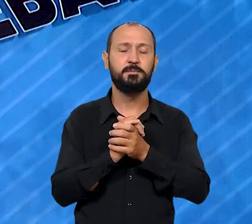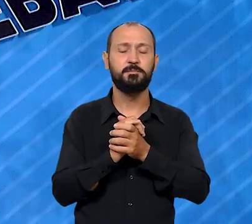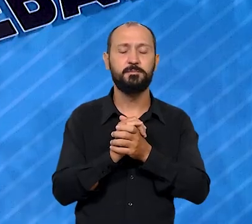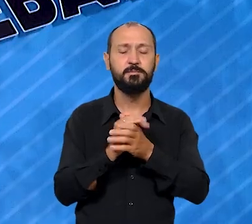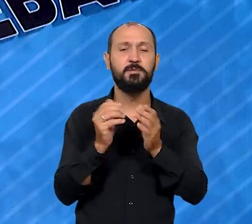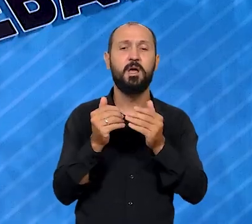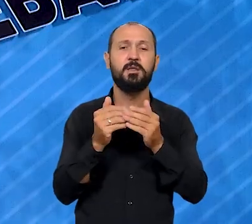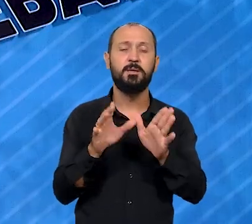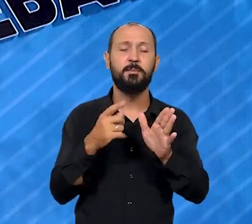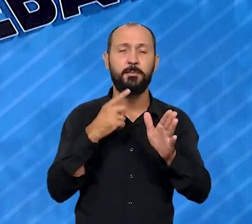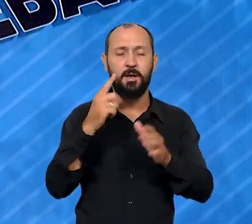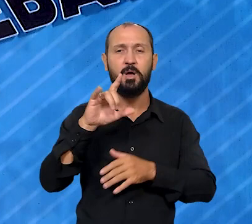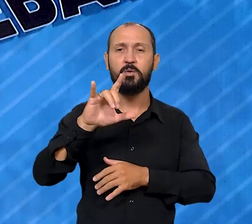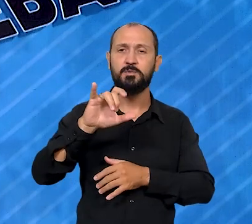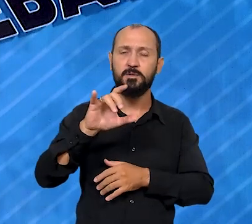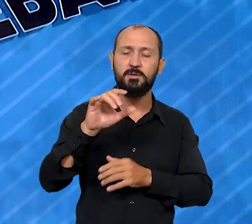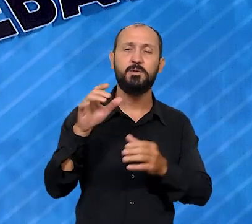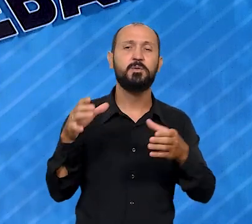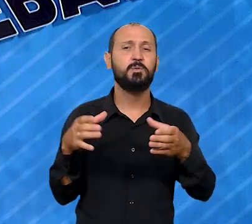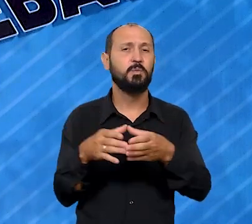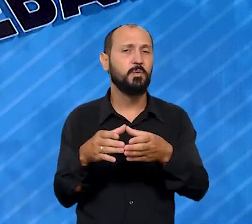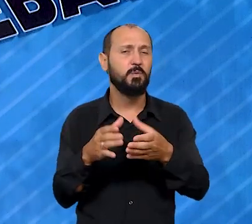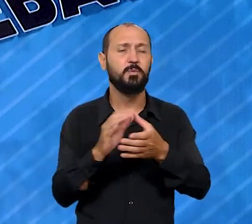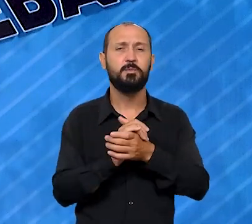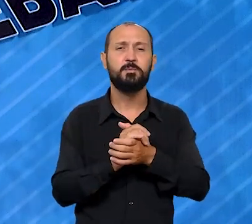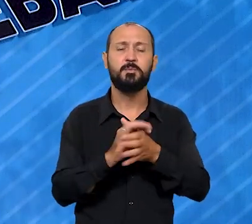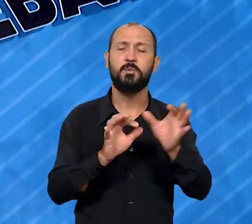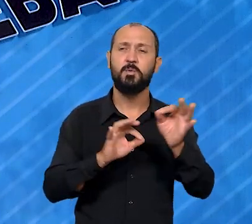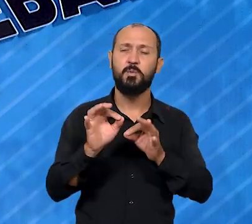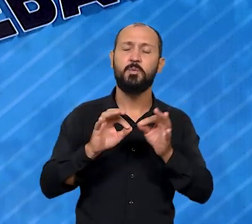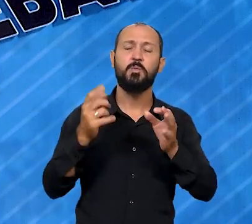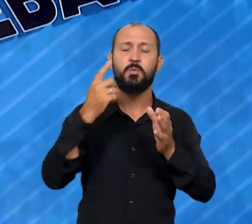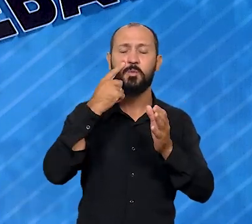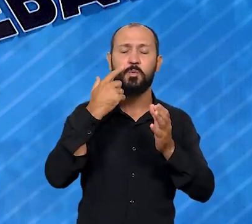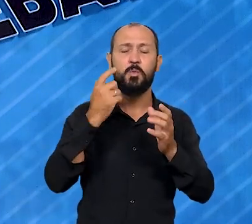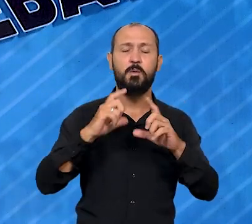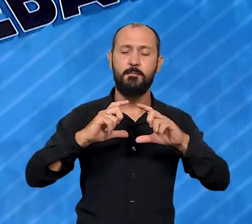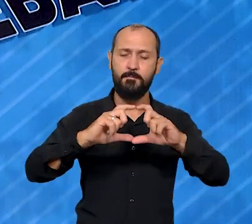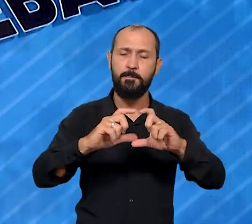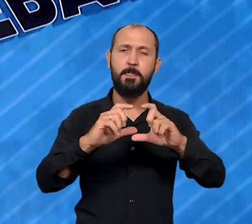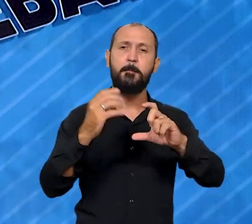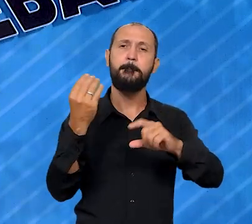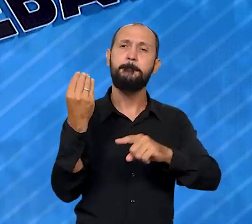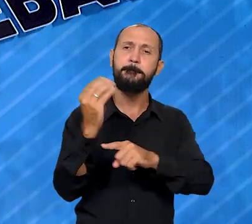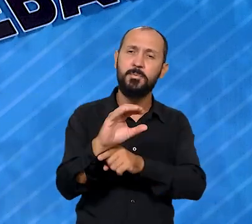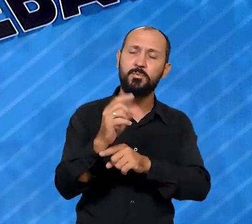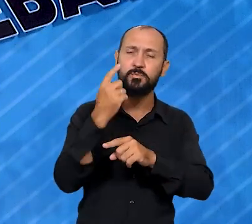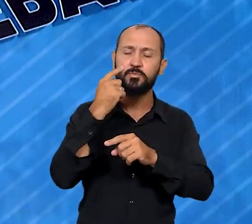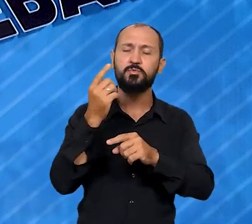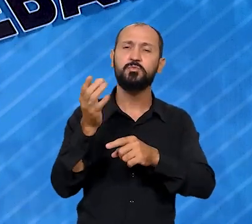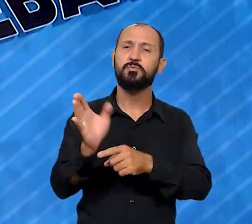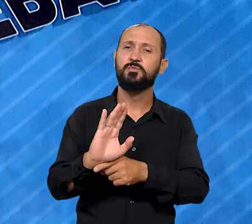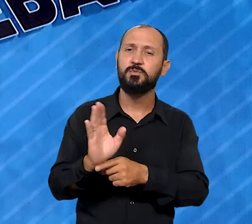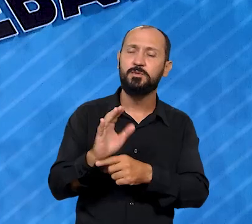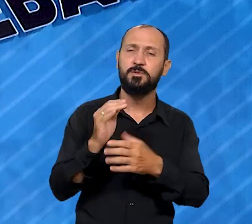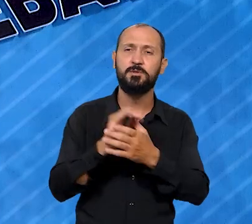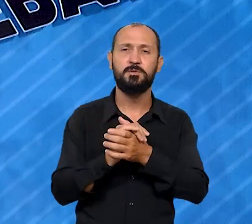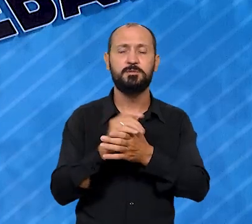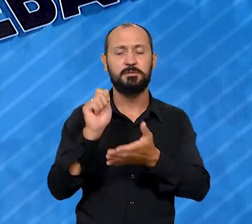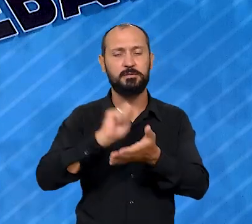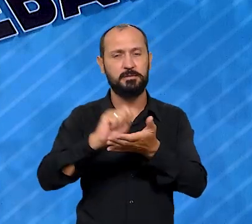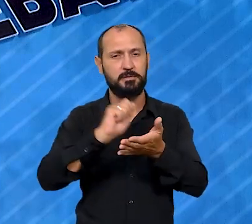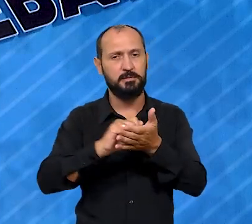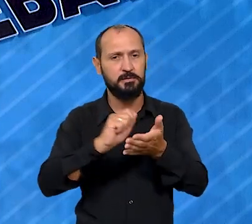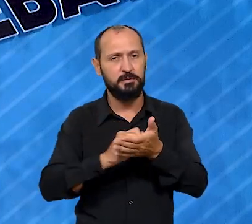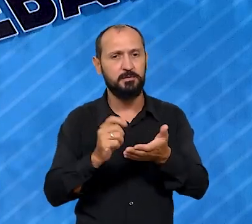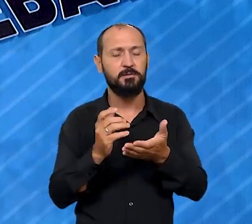projeto de ativar o Instagram da comissão, para estar fazendo posts ali com vídeos, né, com